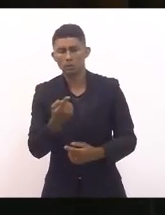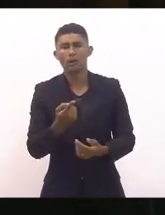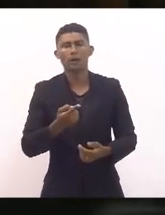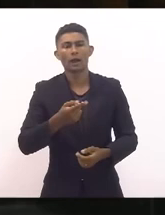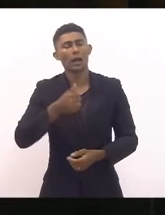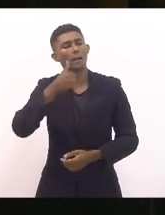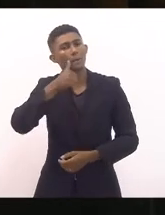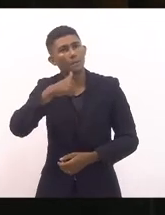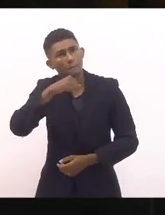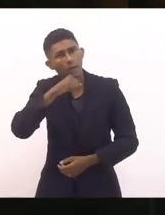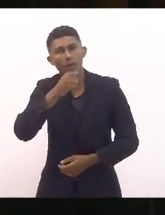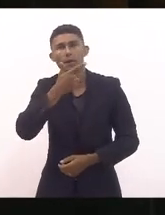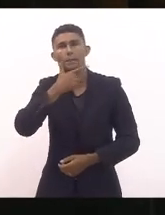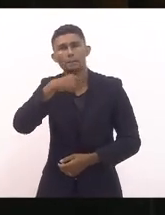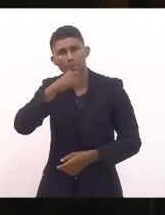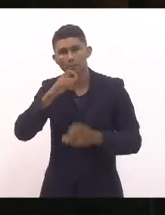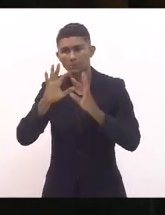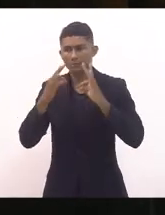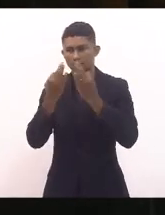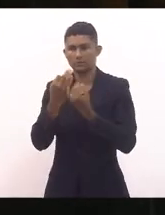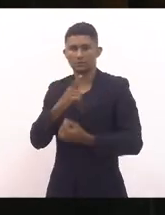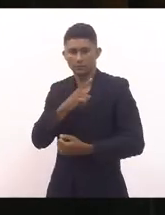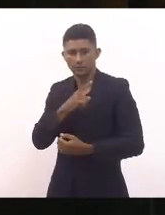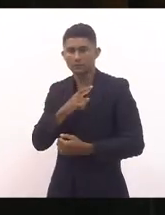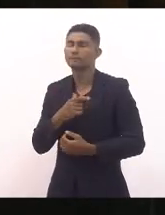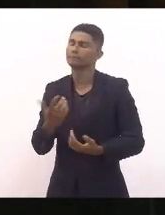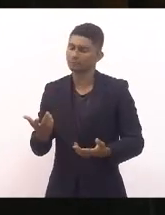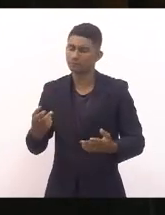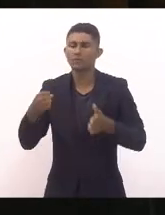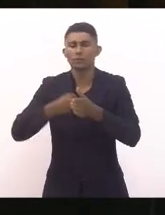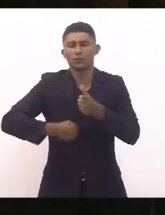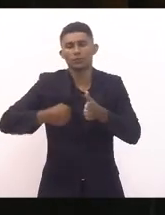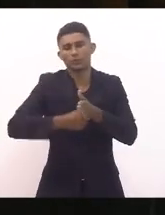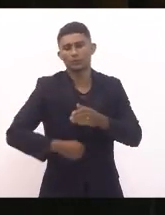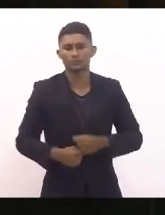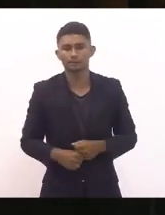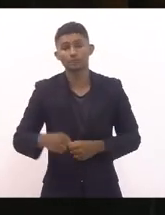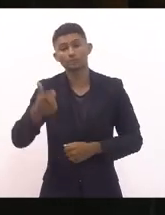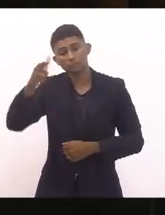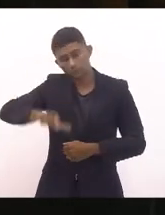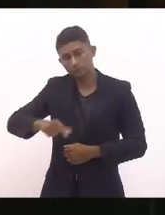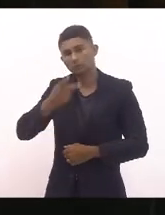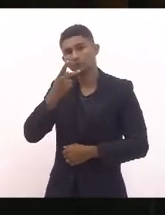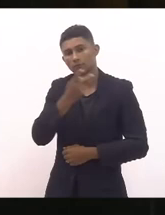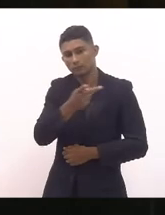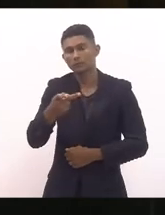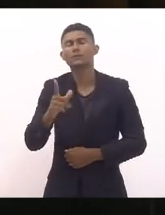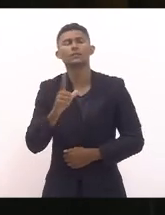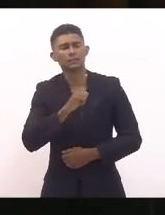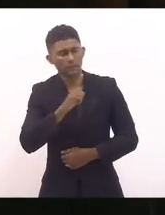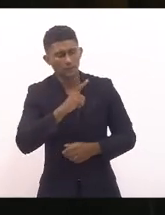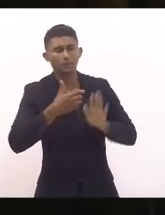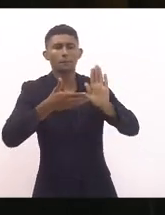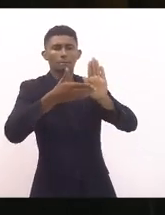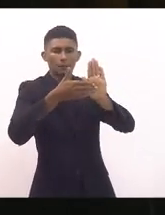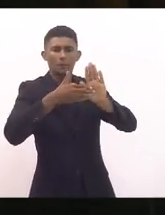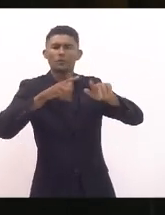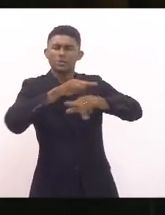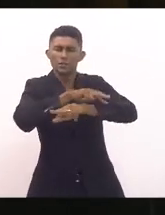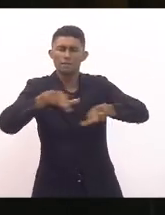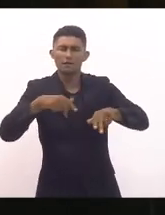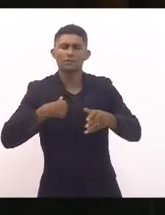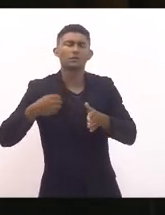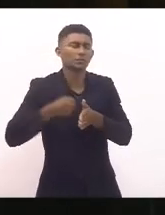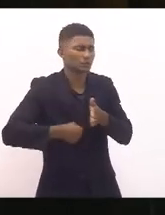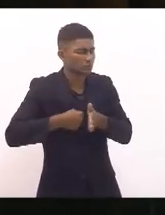pais de família. Eu repito mais uma vez, tenho inúmeras pautas que eu amo lutar,